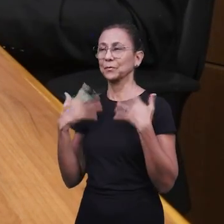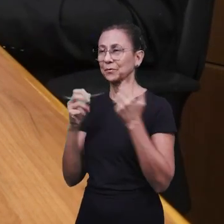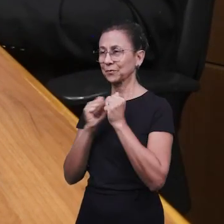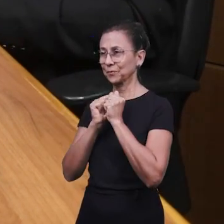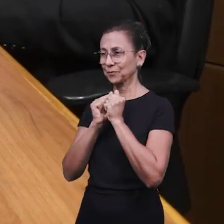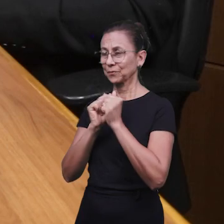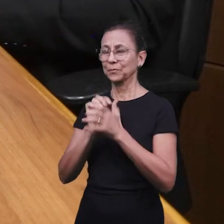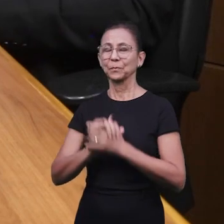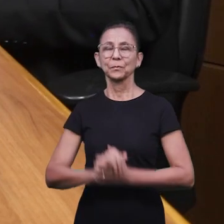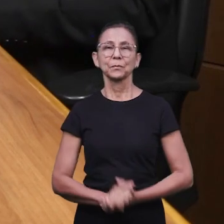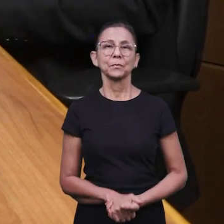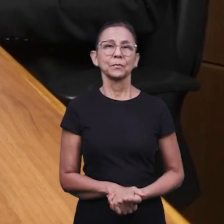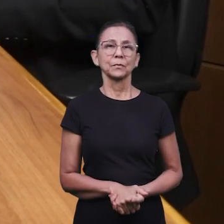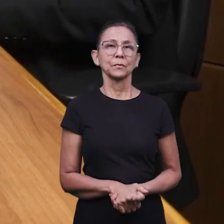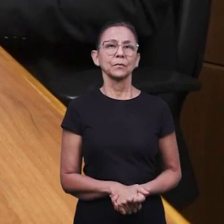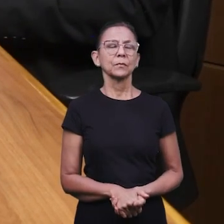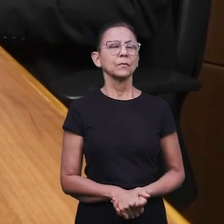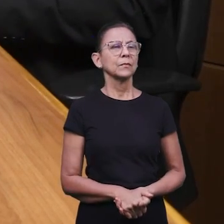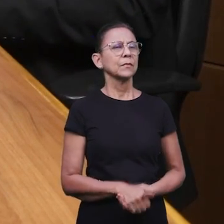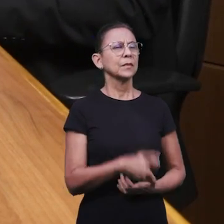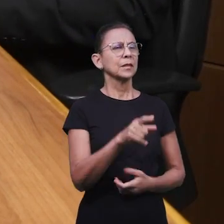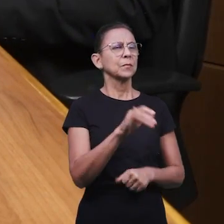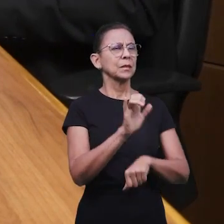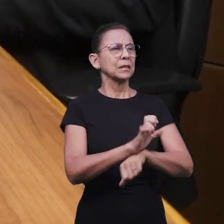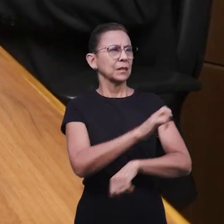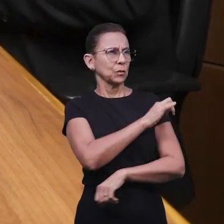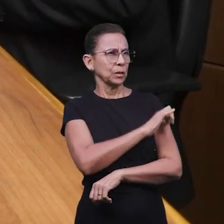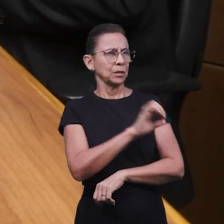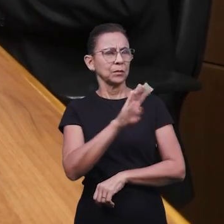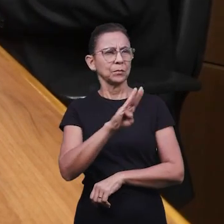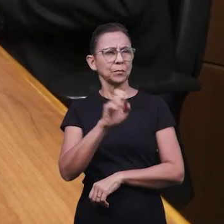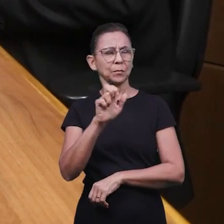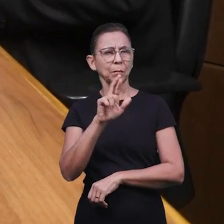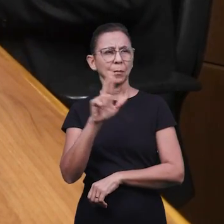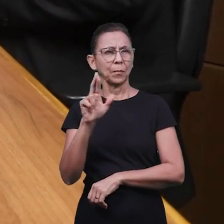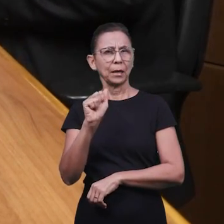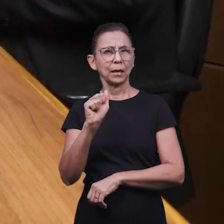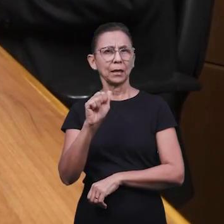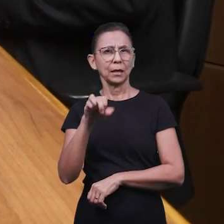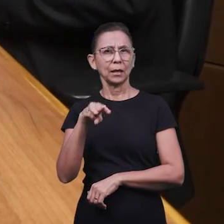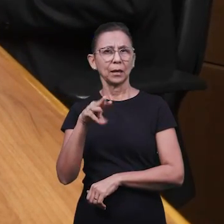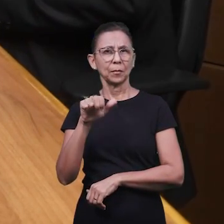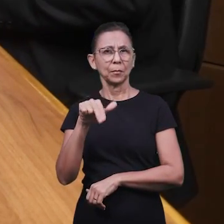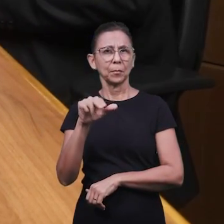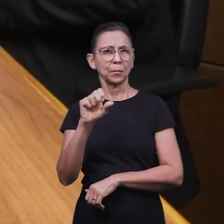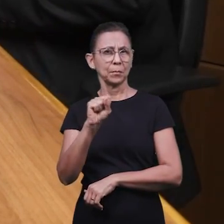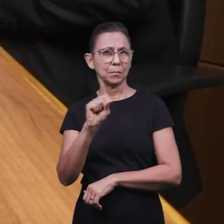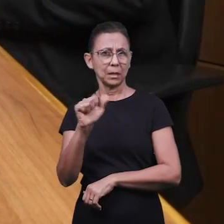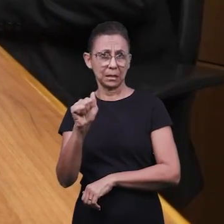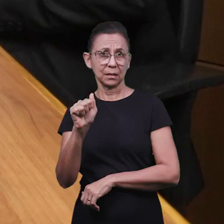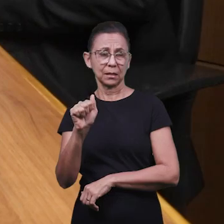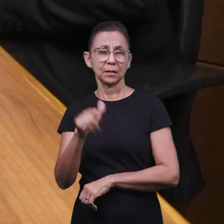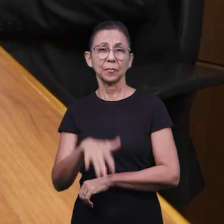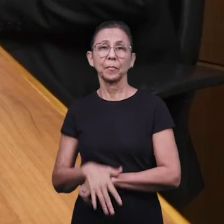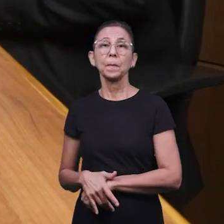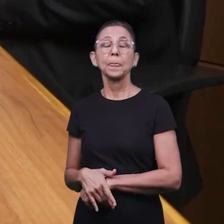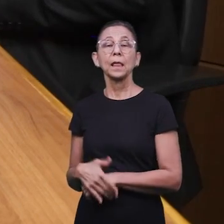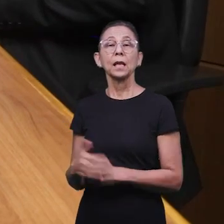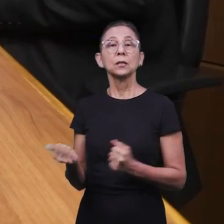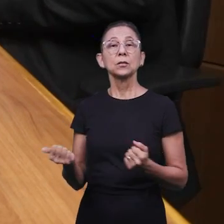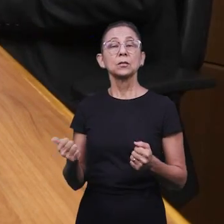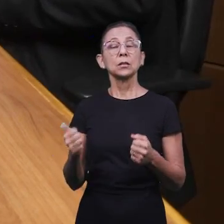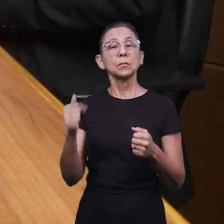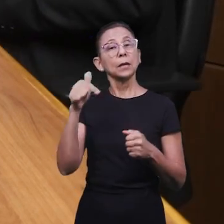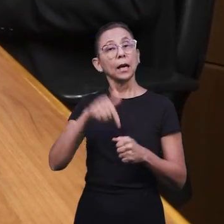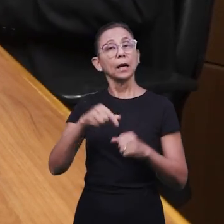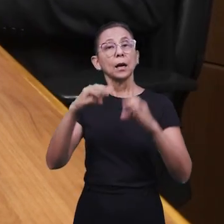aqui. Pastor Maurílio, que mora em Barra Mansa, no estado do Rio de Janeiro, e está conosco aqui. Nós estamos gravando a partir dos nossos estúdios aqui